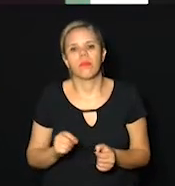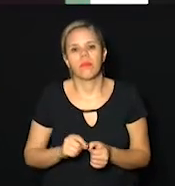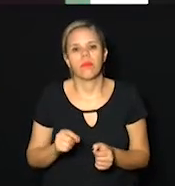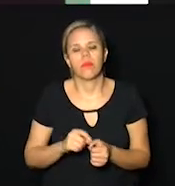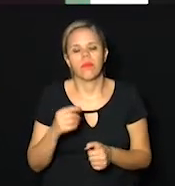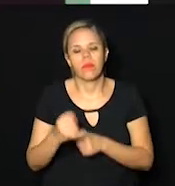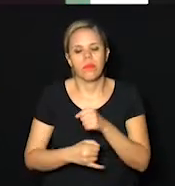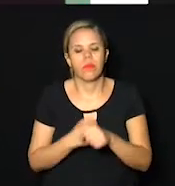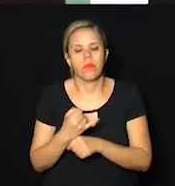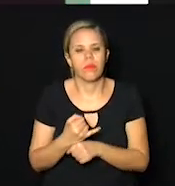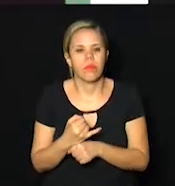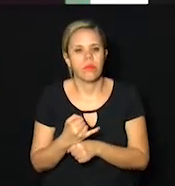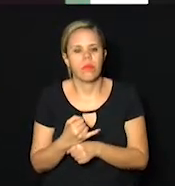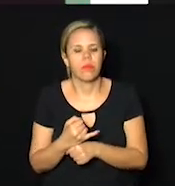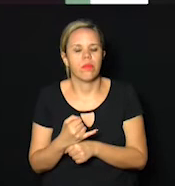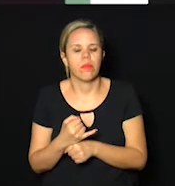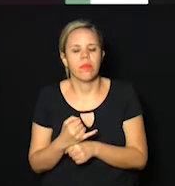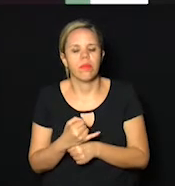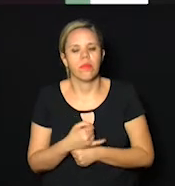para ela colocar